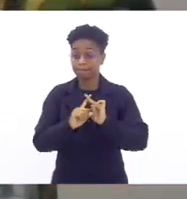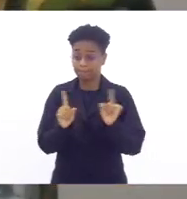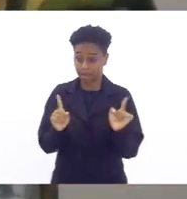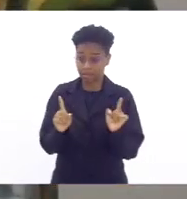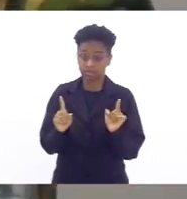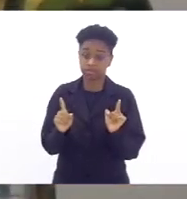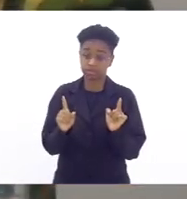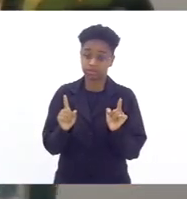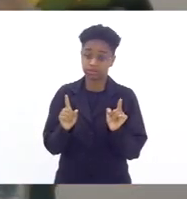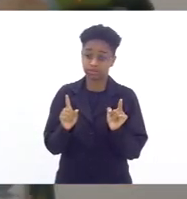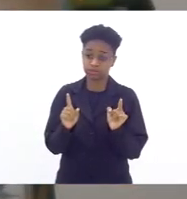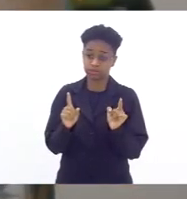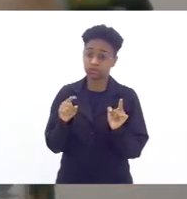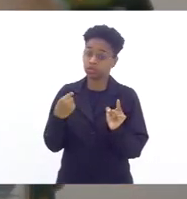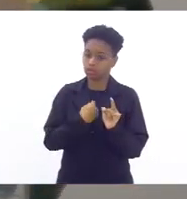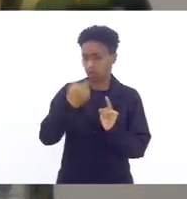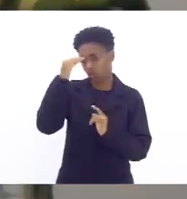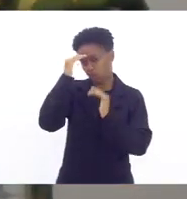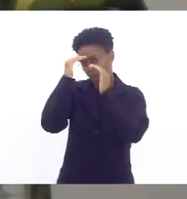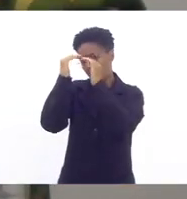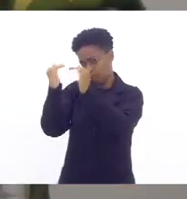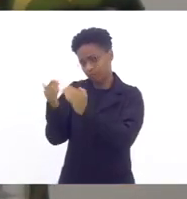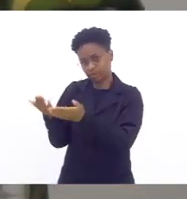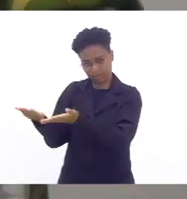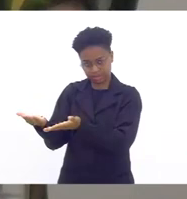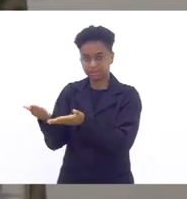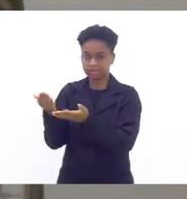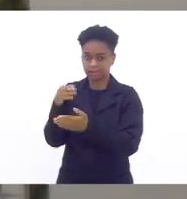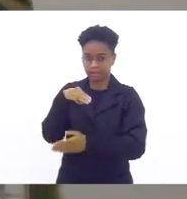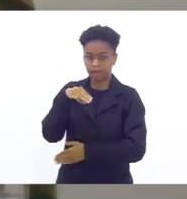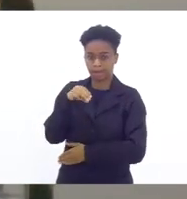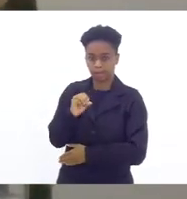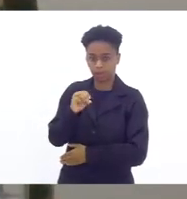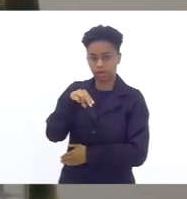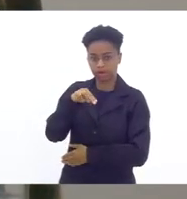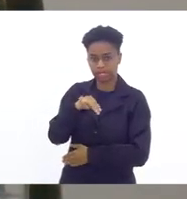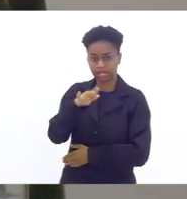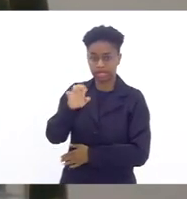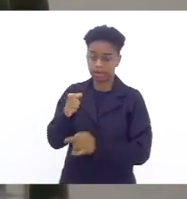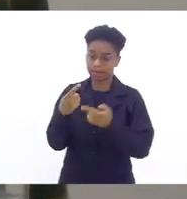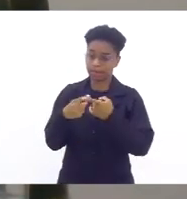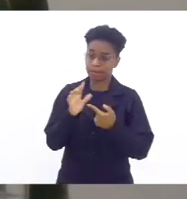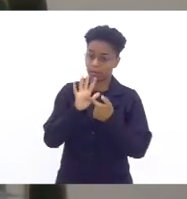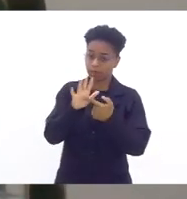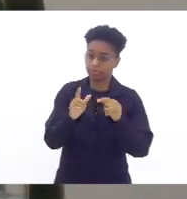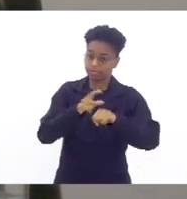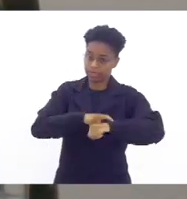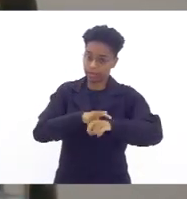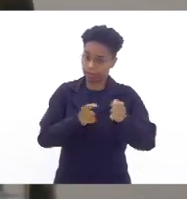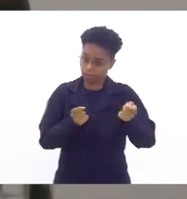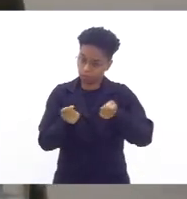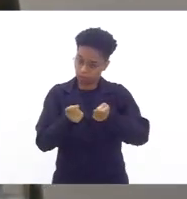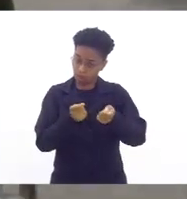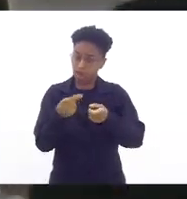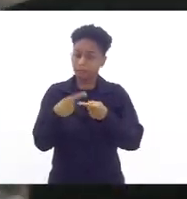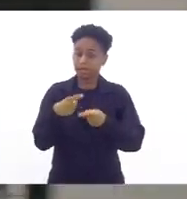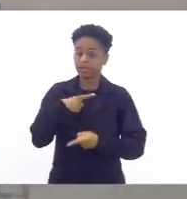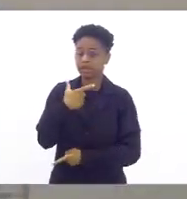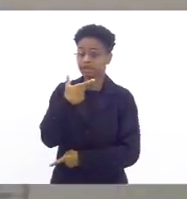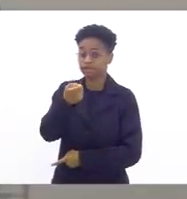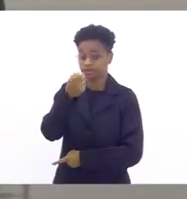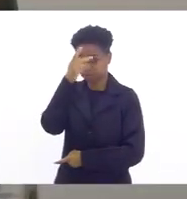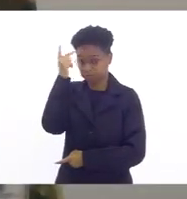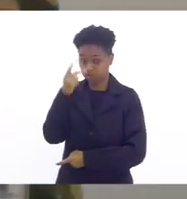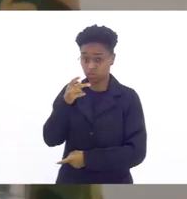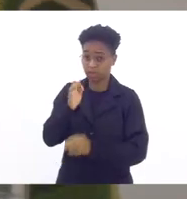vamos obedecer a Monique Prado o tempo porque eu tô vendo aqui tem 20 pessoas que tem